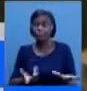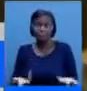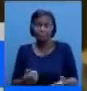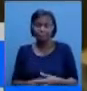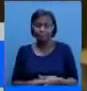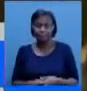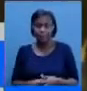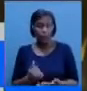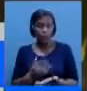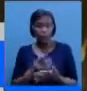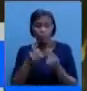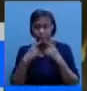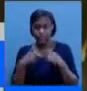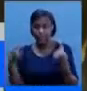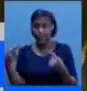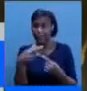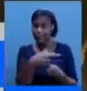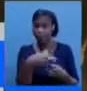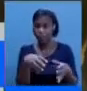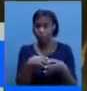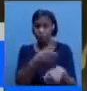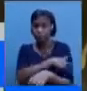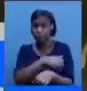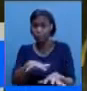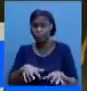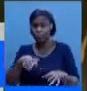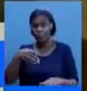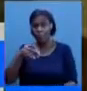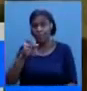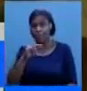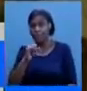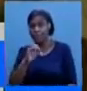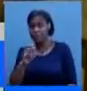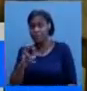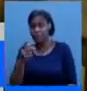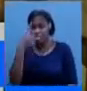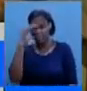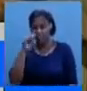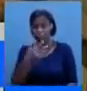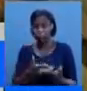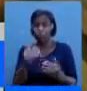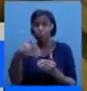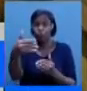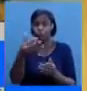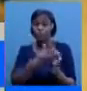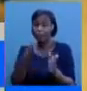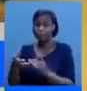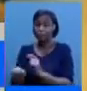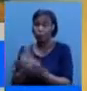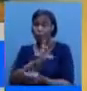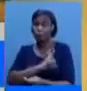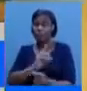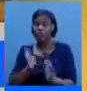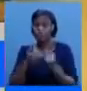E porque não basta denunciar e criticar, o grupo parlamentar do PAICV apresenta a sua visão para os futuros processos de privatizações